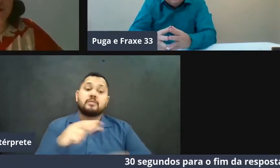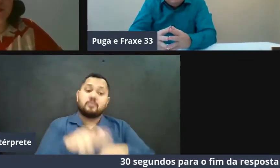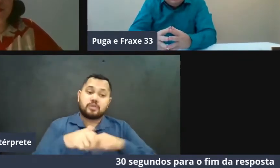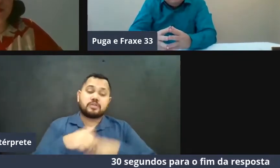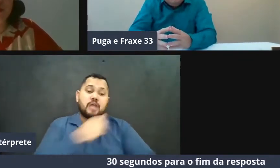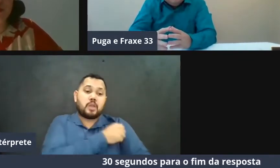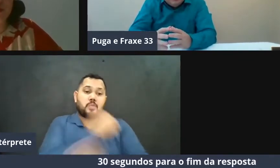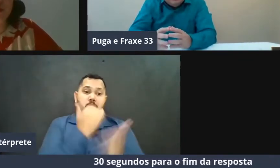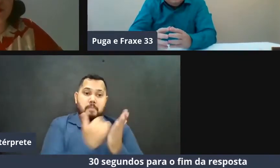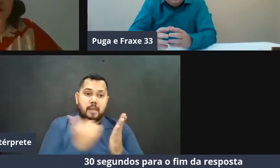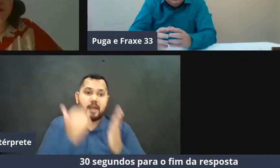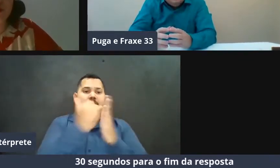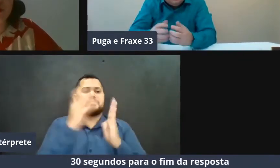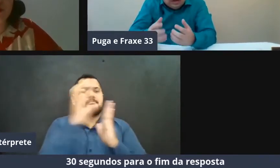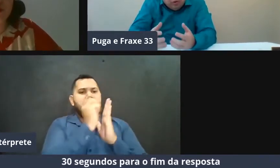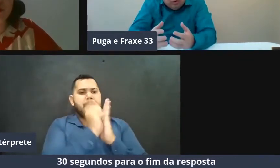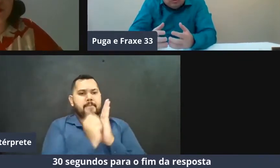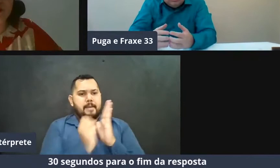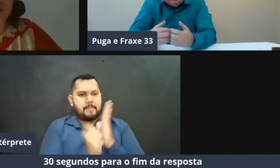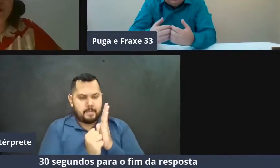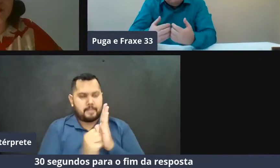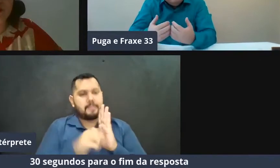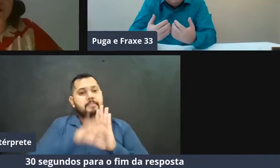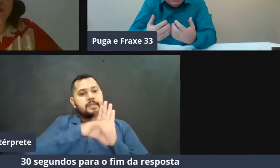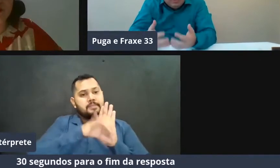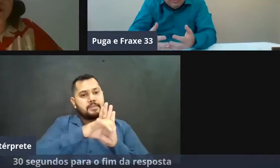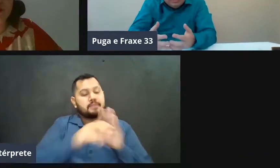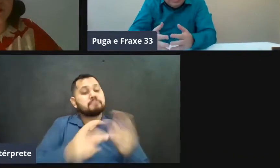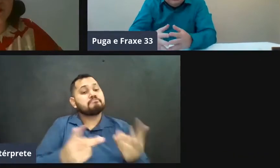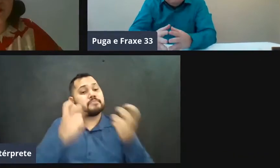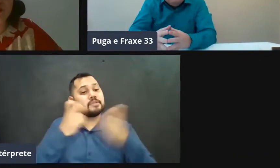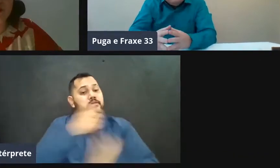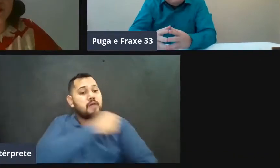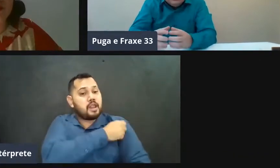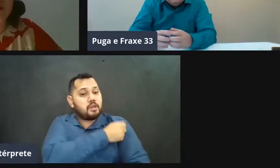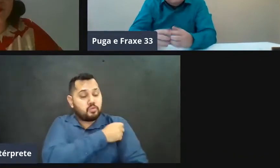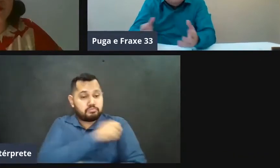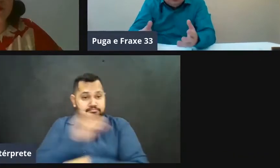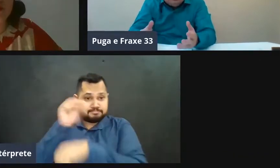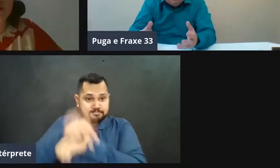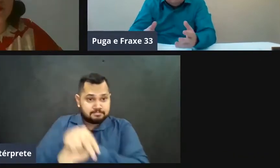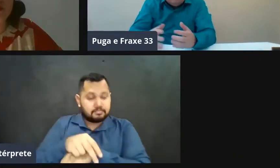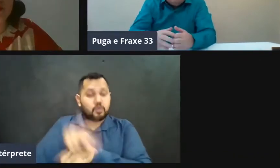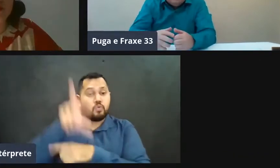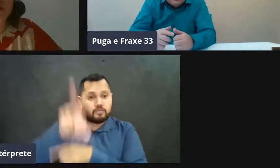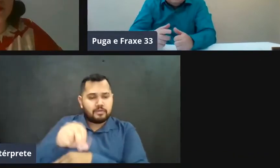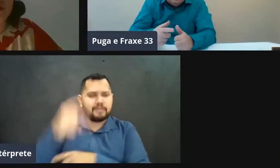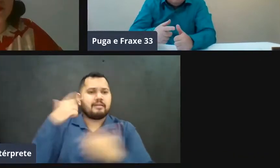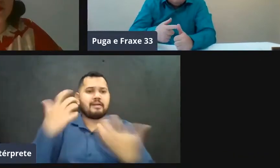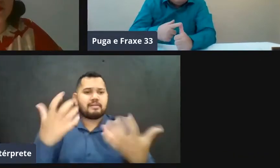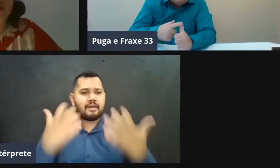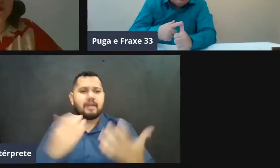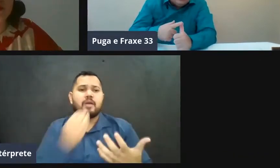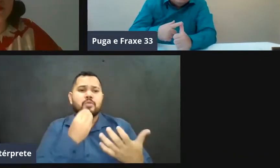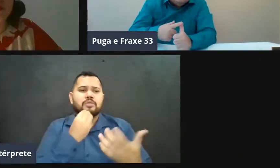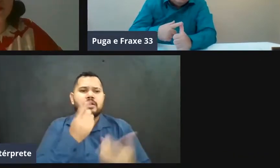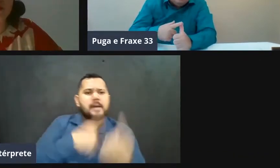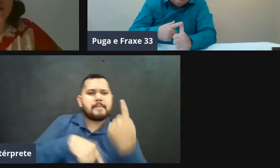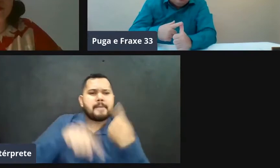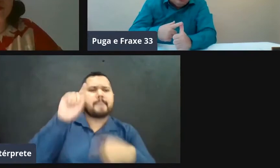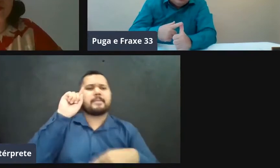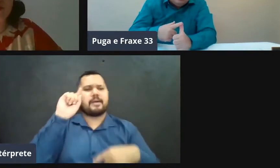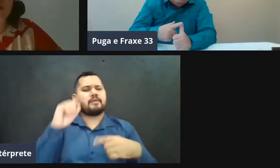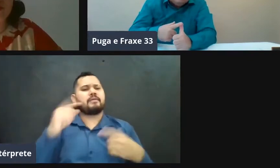gente percebe cada vez mais que os alunos estão, ao entrarem na universidade, eles buscam a oportunidade de